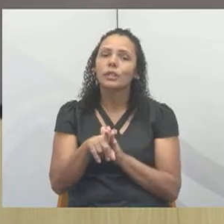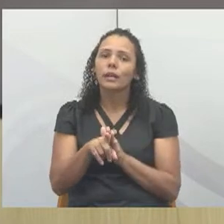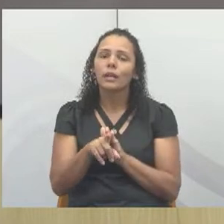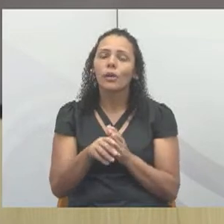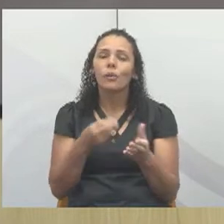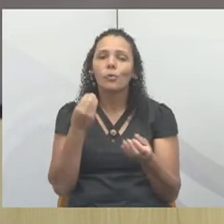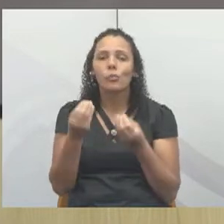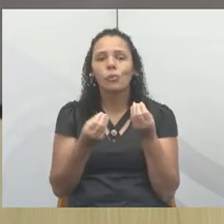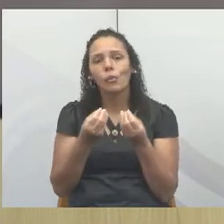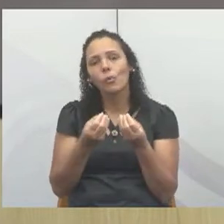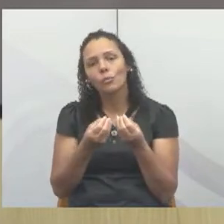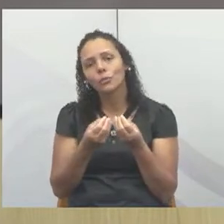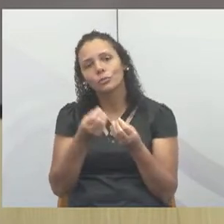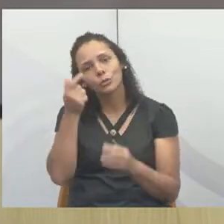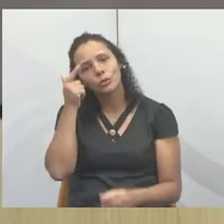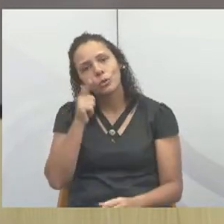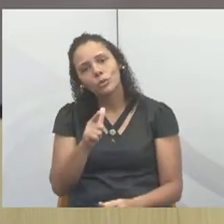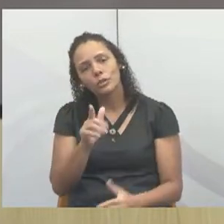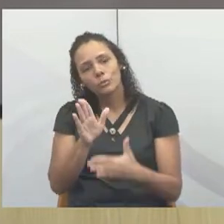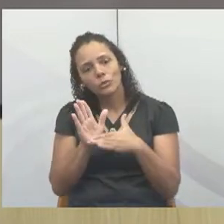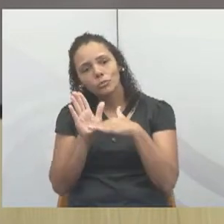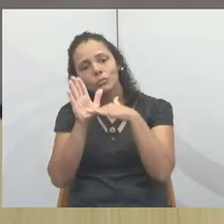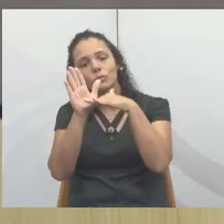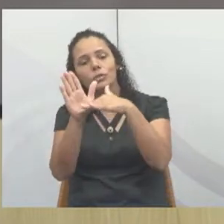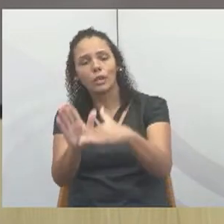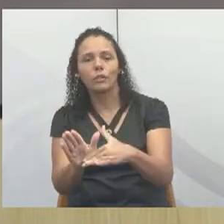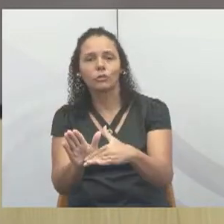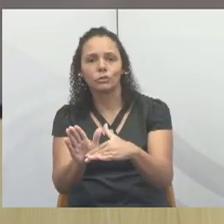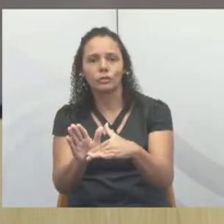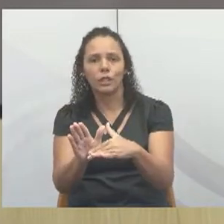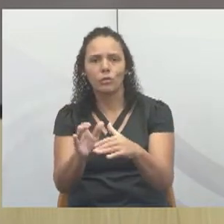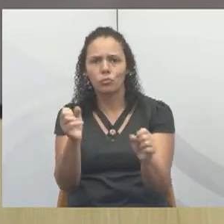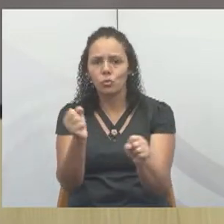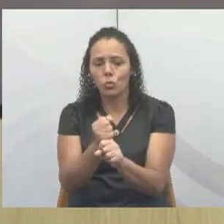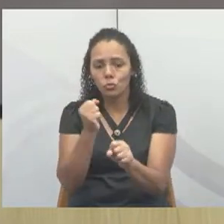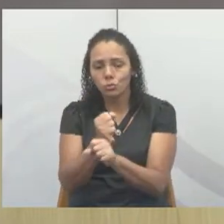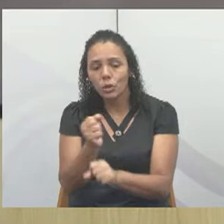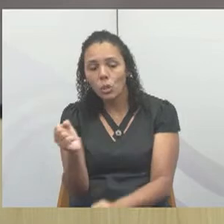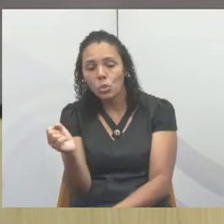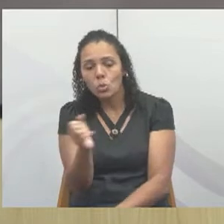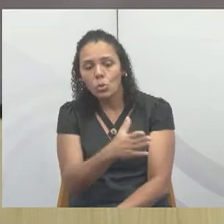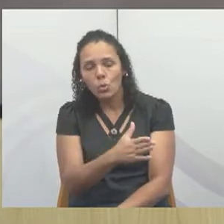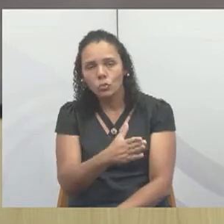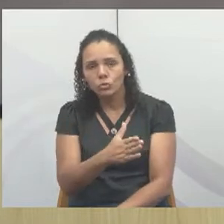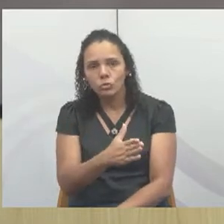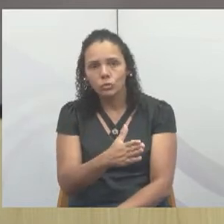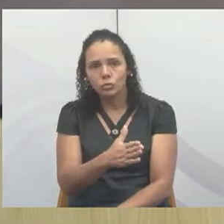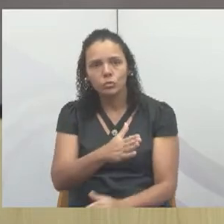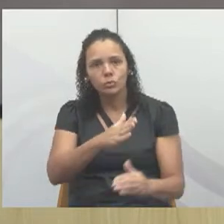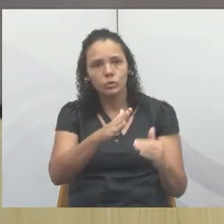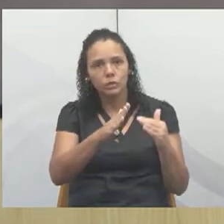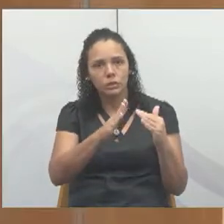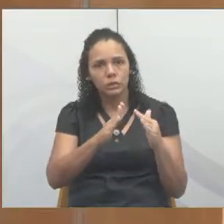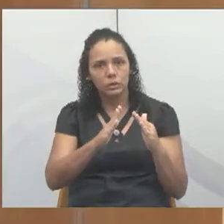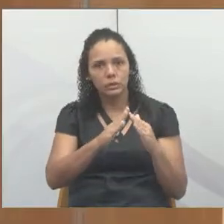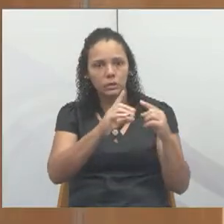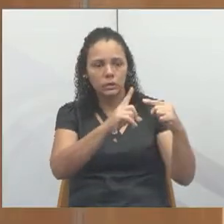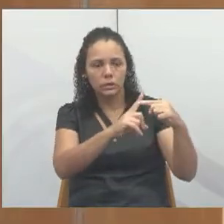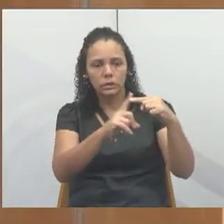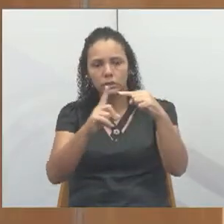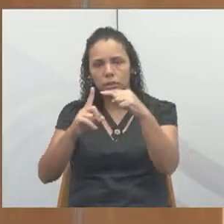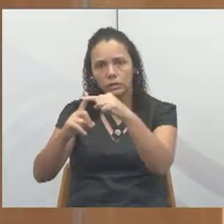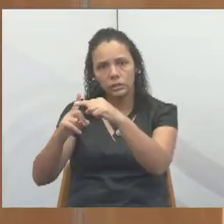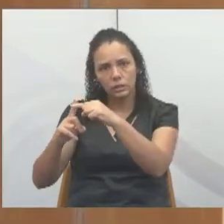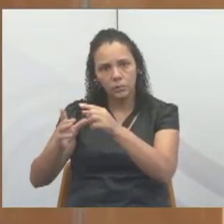pode fazer, qual a possibilidade de ser construído um novo cemitério em Jacareí. O novo